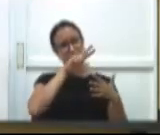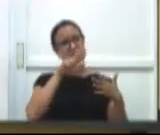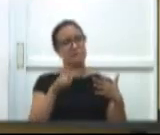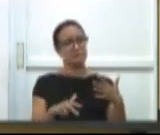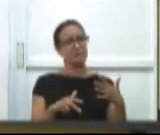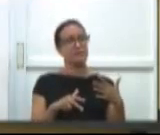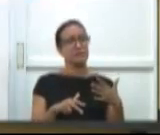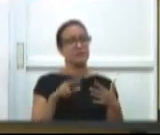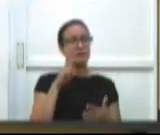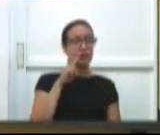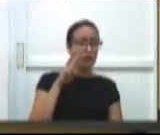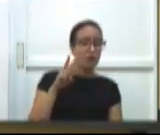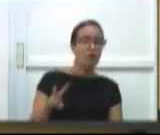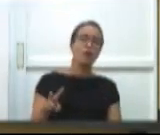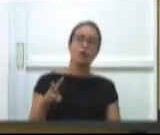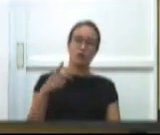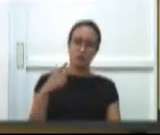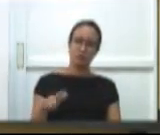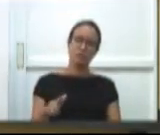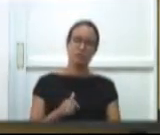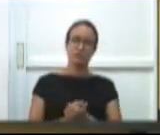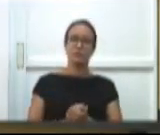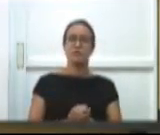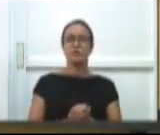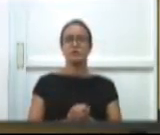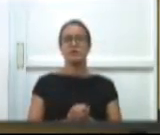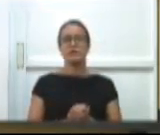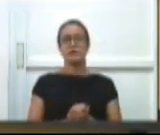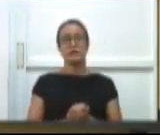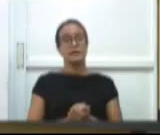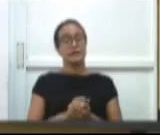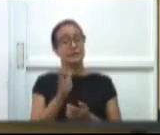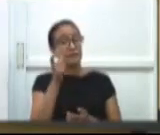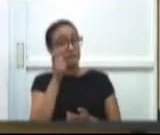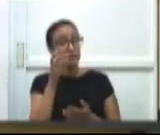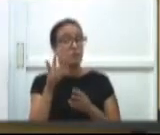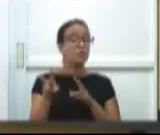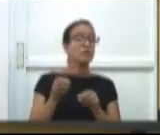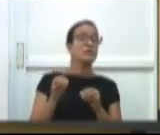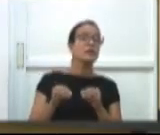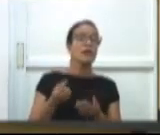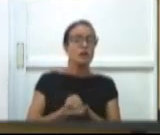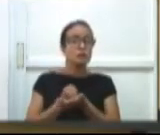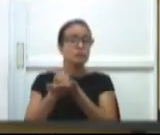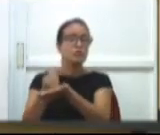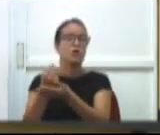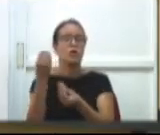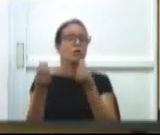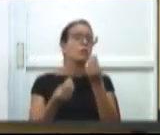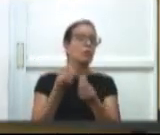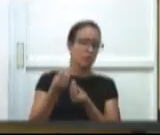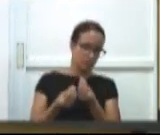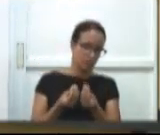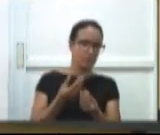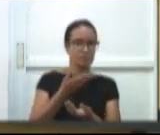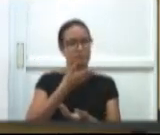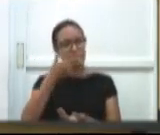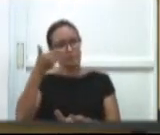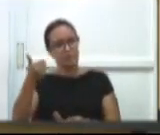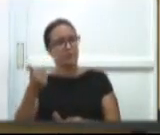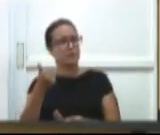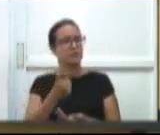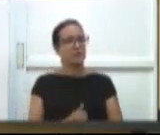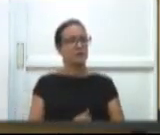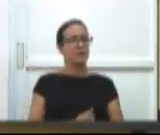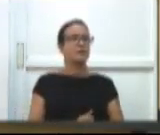casas passando alguma necessidade, que vocês vejam o que possam estar fazendo. E torno a falar de novo.